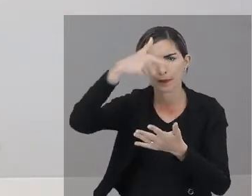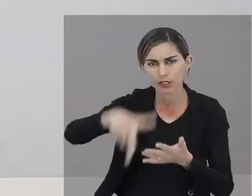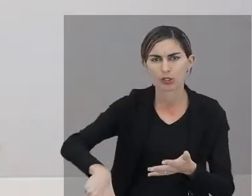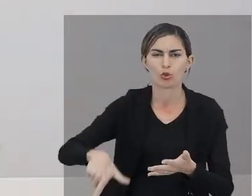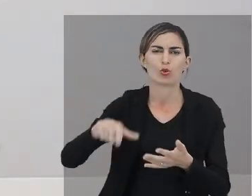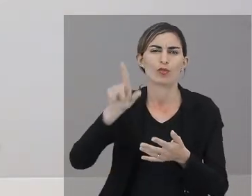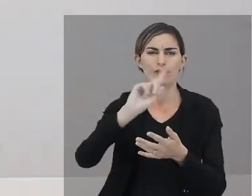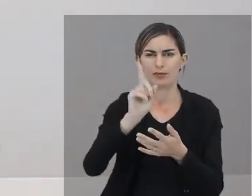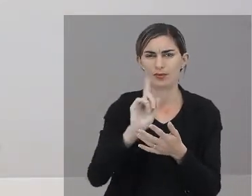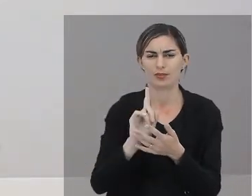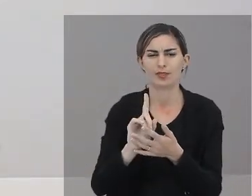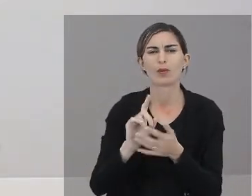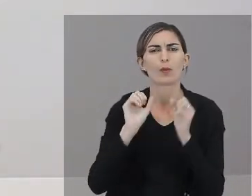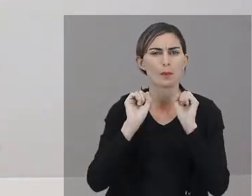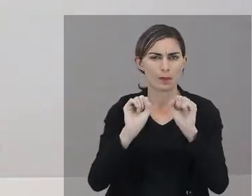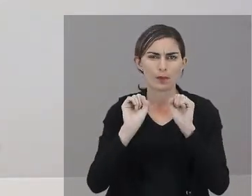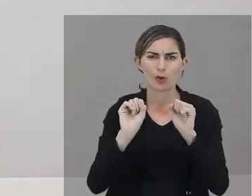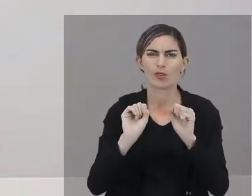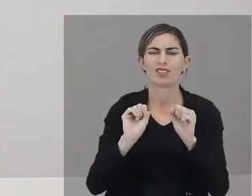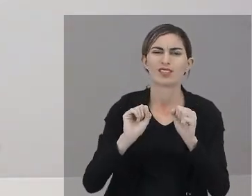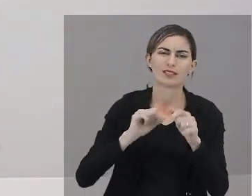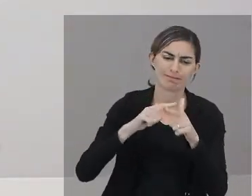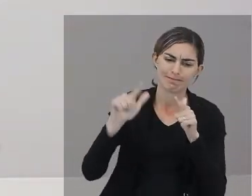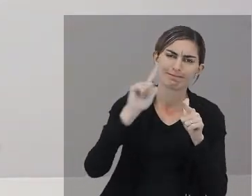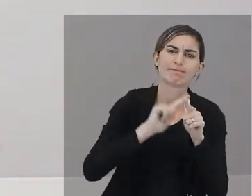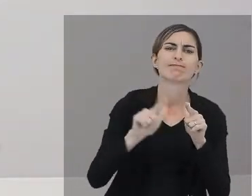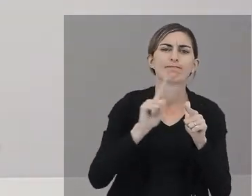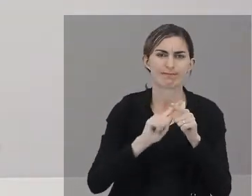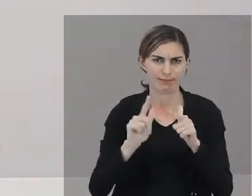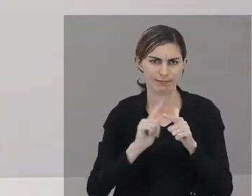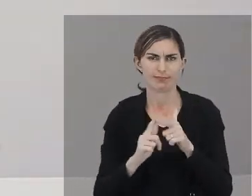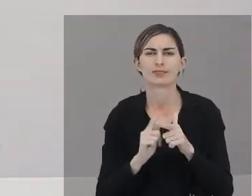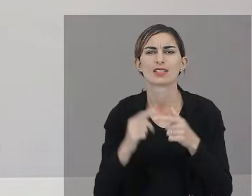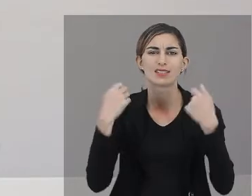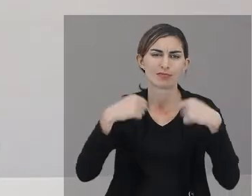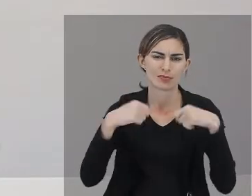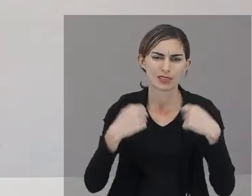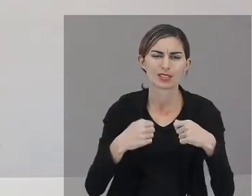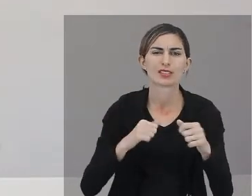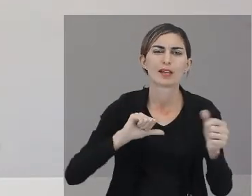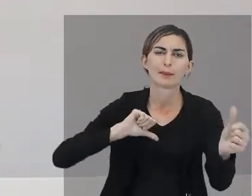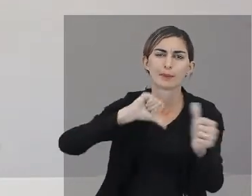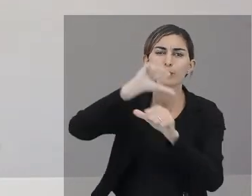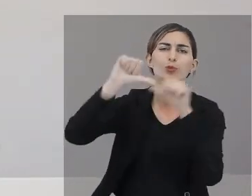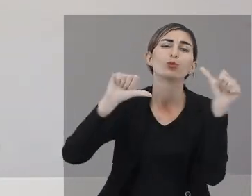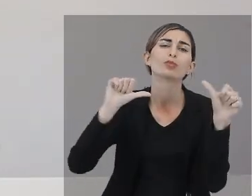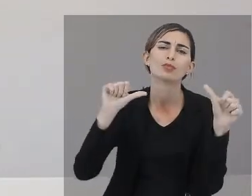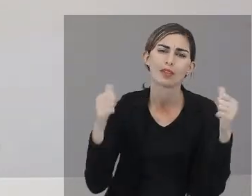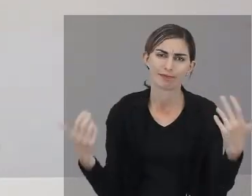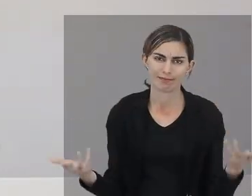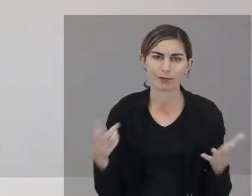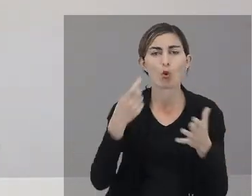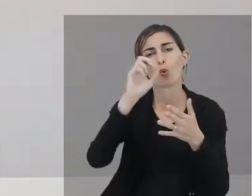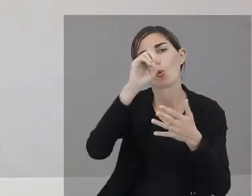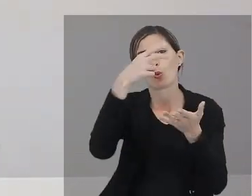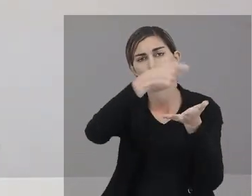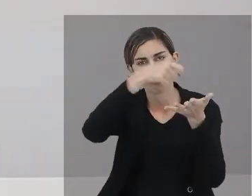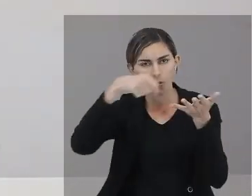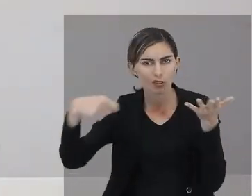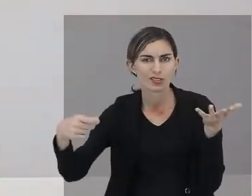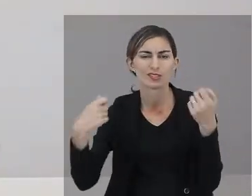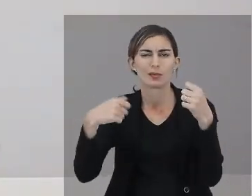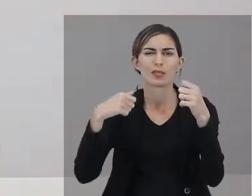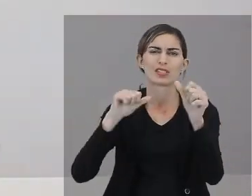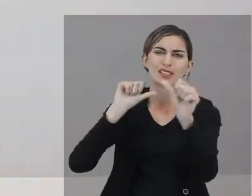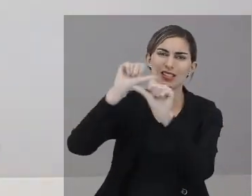uma parte do algoritmo. Isso pode nos dar muito problema, porque se precisarmos alterar, modificar ou corrigir,